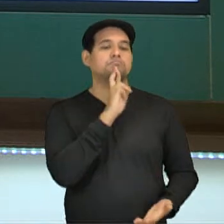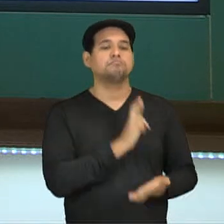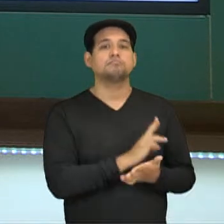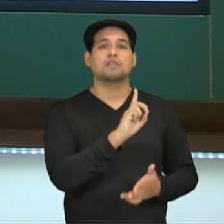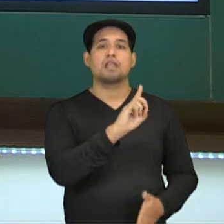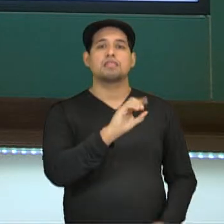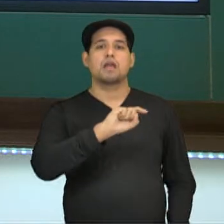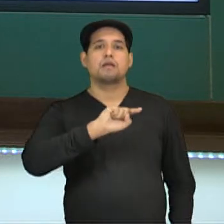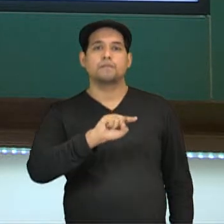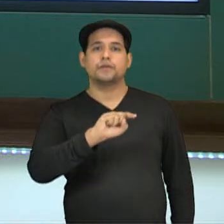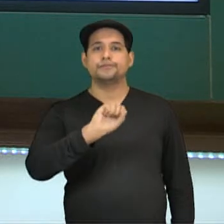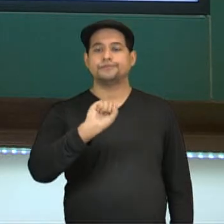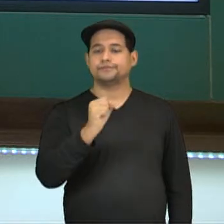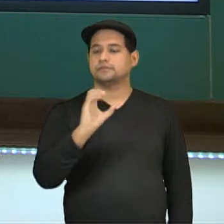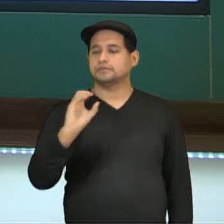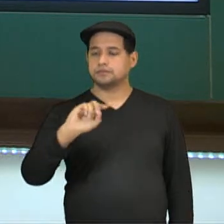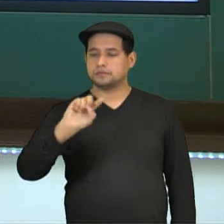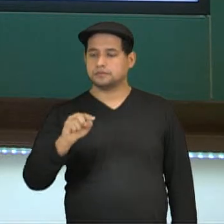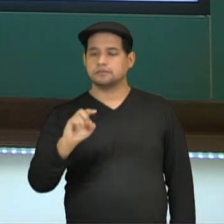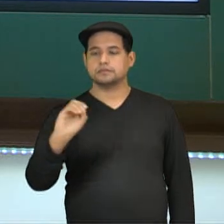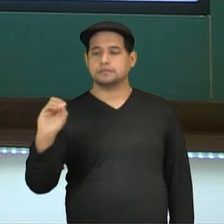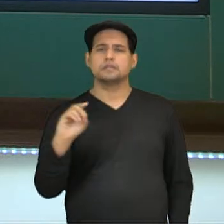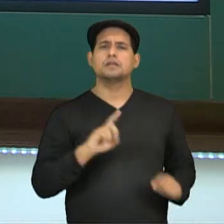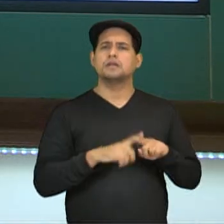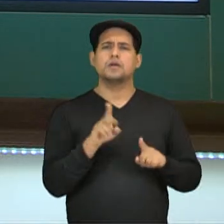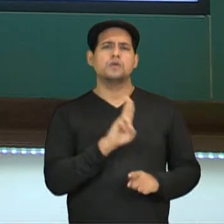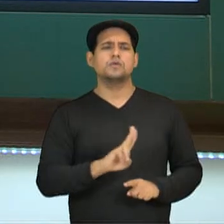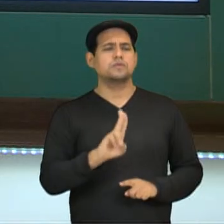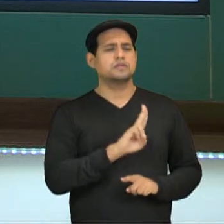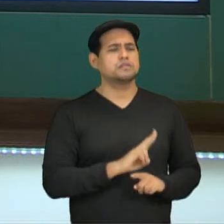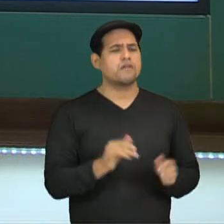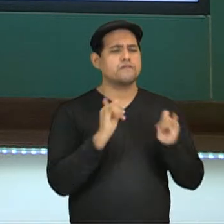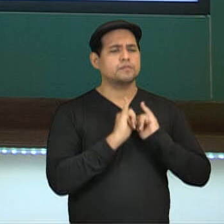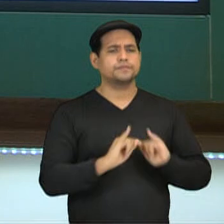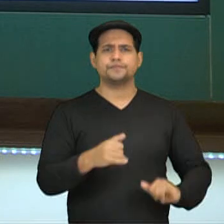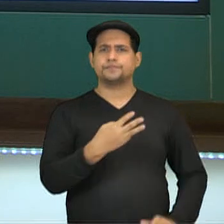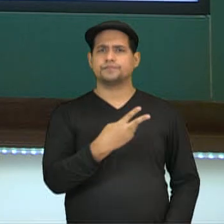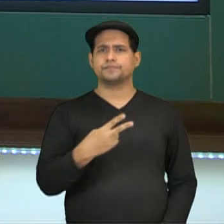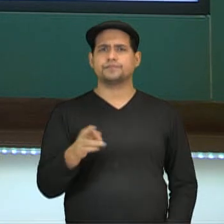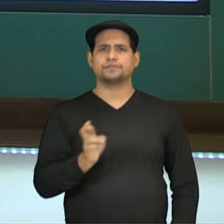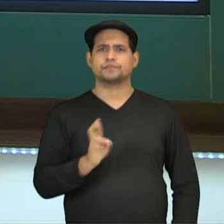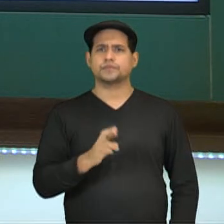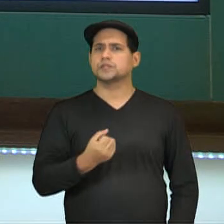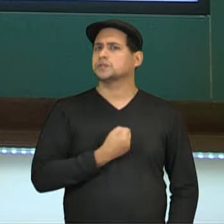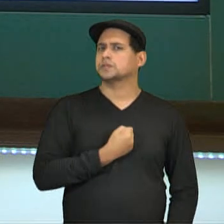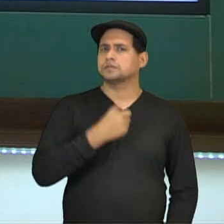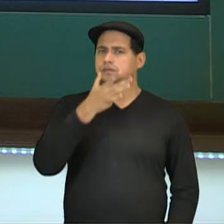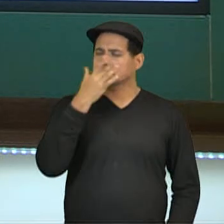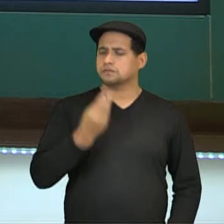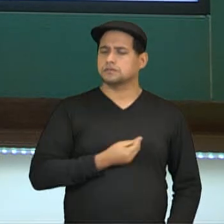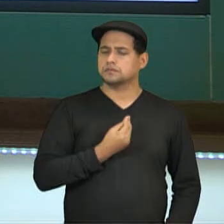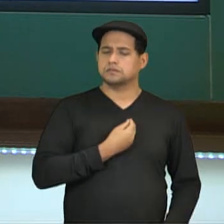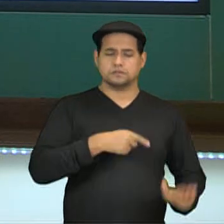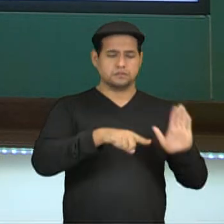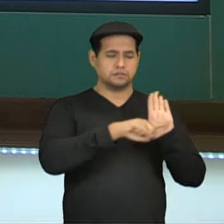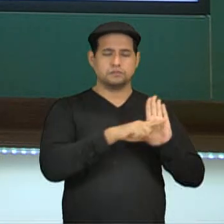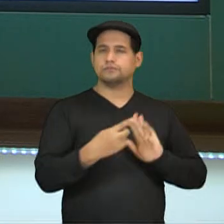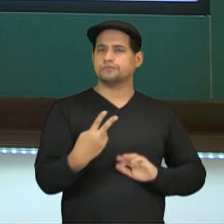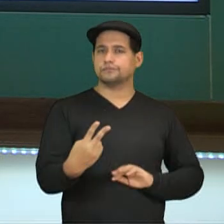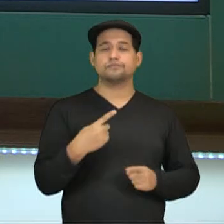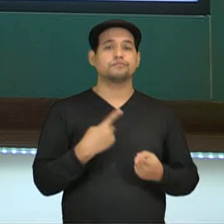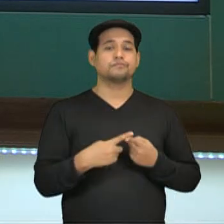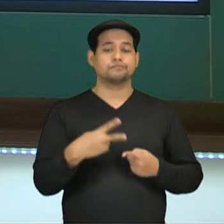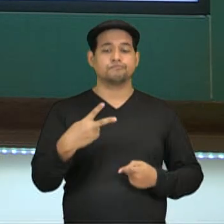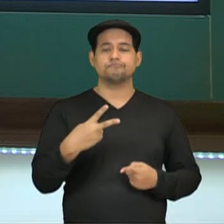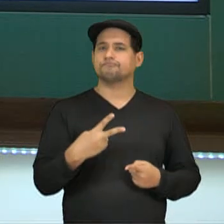10.800, ok? Mas, usando essa informação dos R$ 32, o número de moradores menos 2, porque